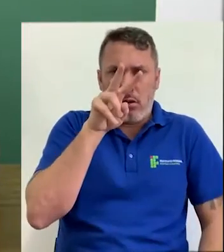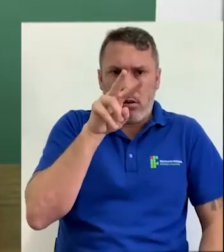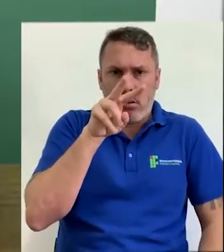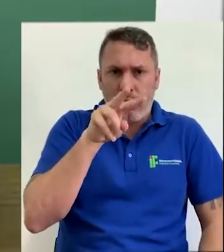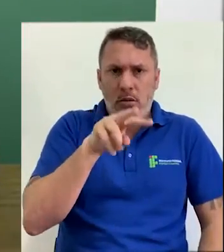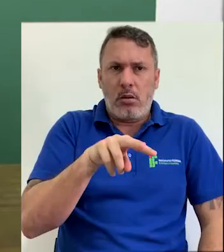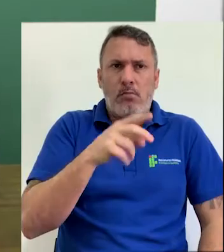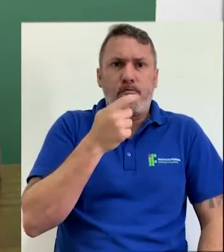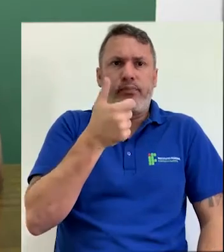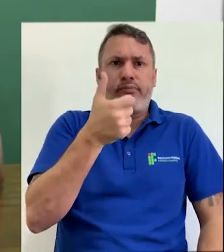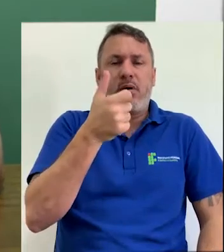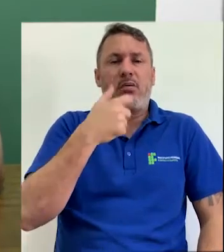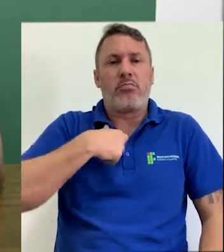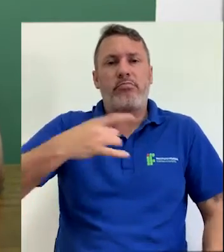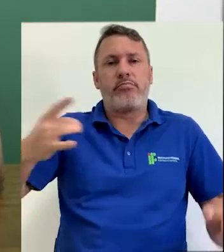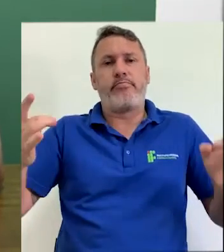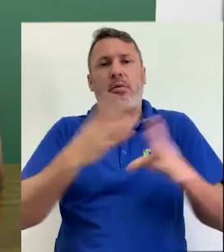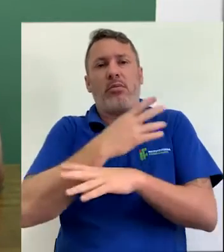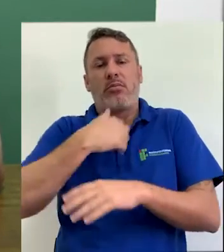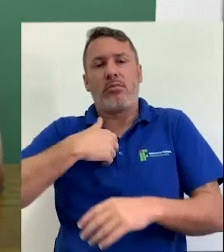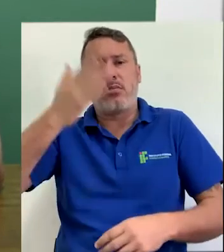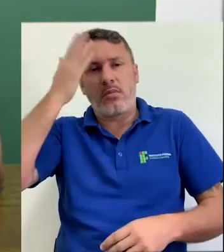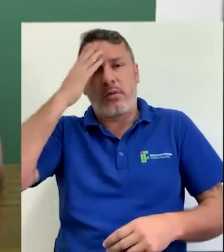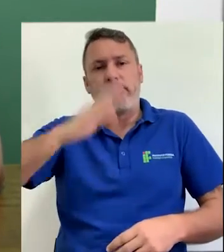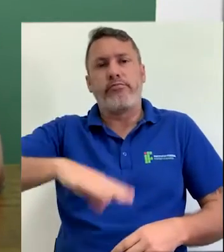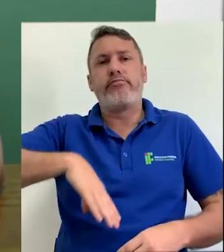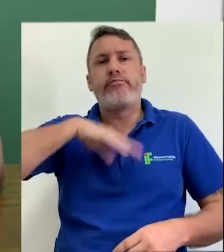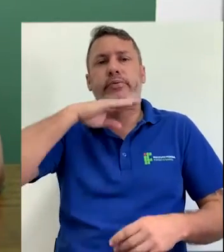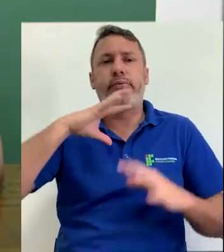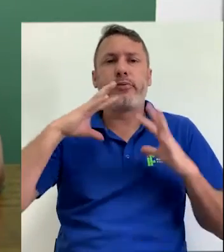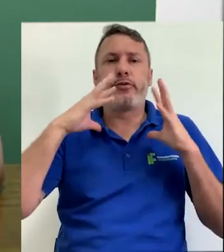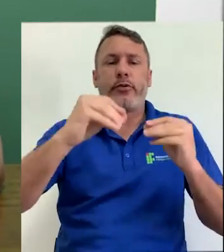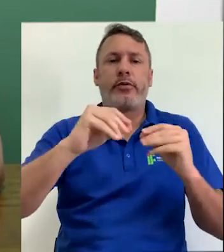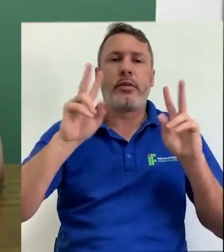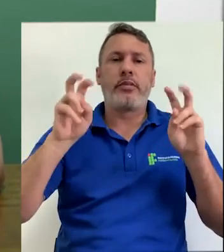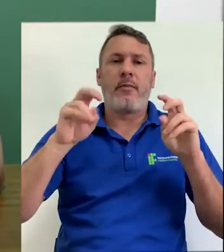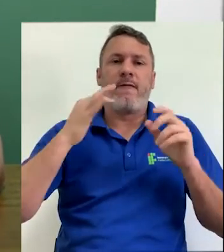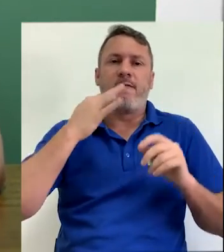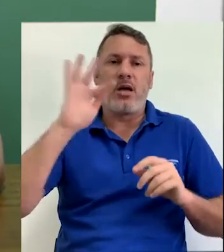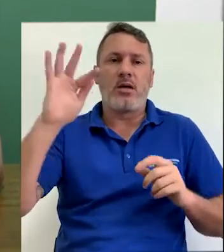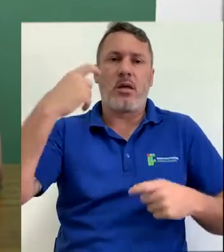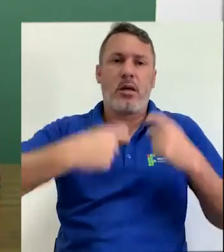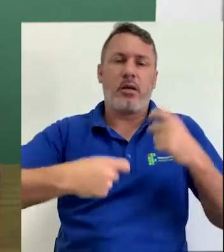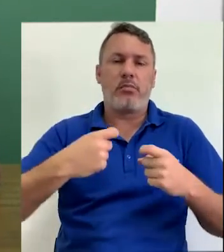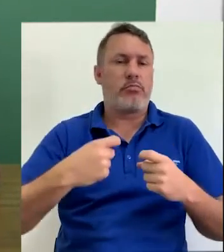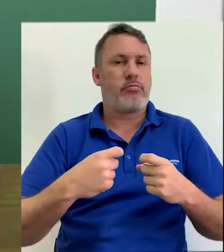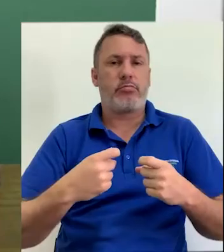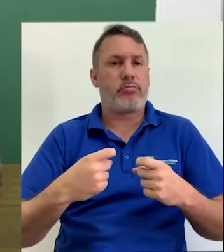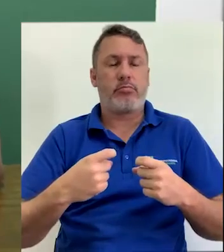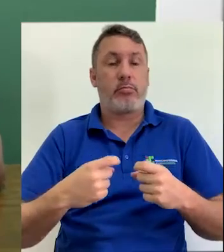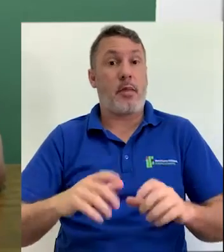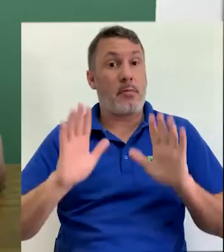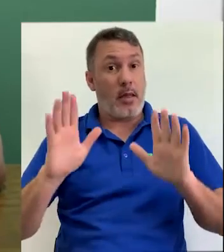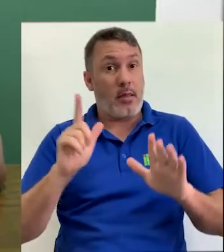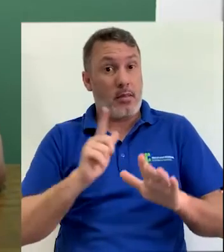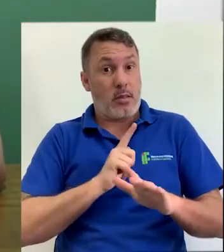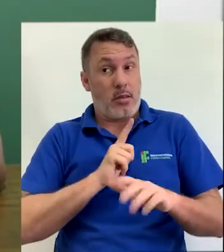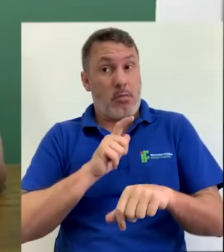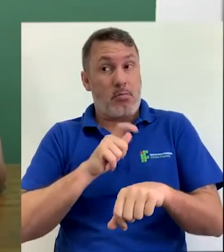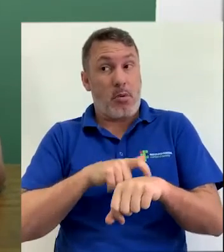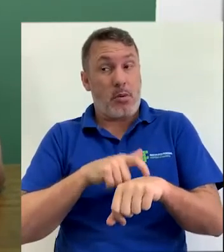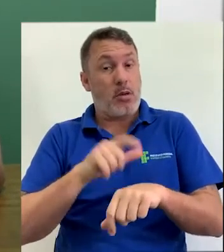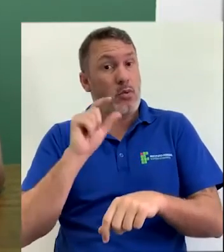uma página e achar que eu domino o conteúdo da Revolução Francesa. Mas a partir do momento que